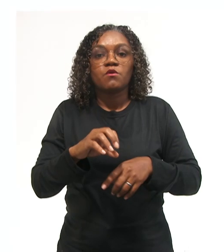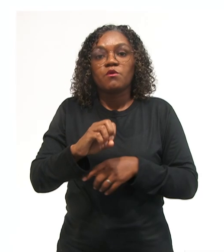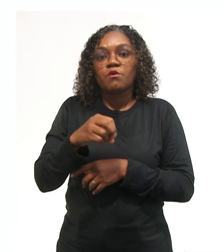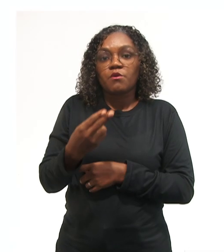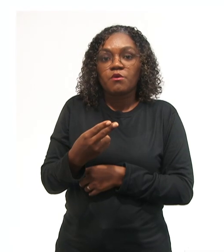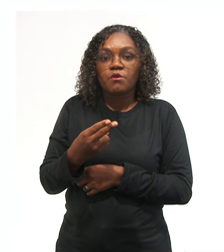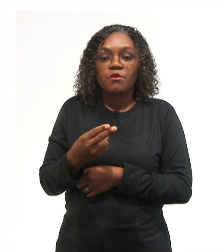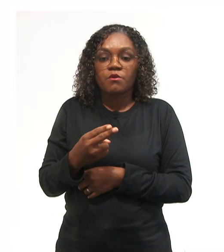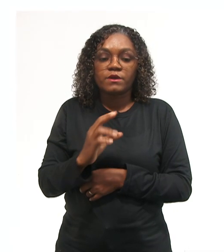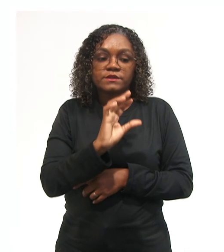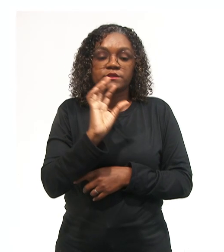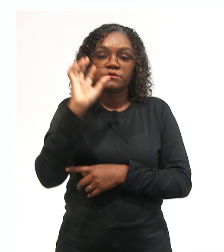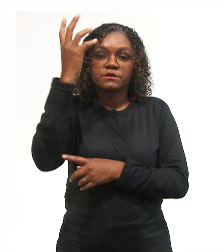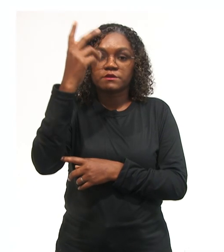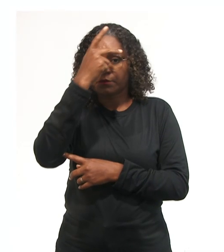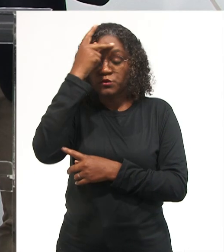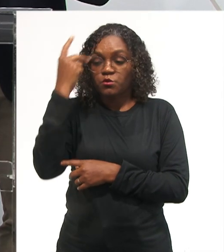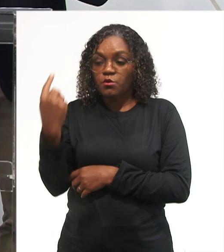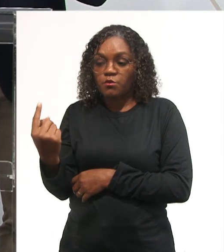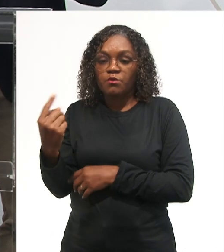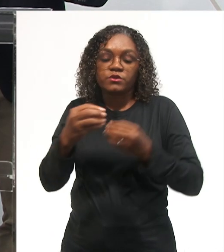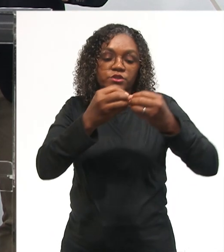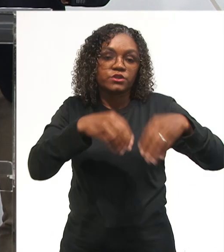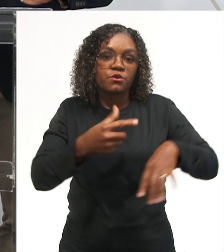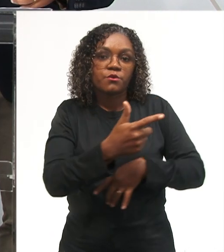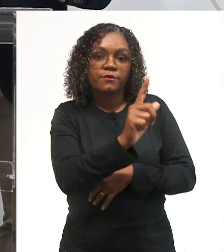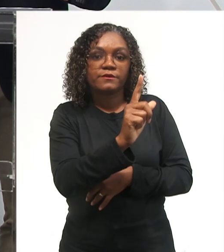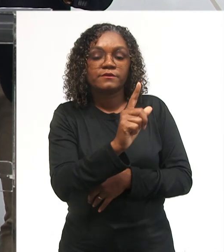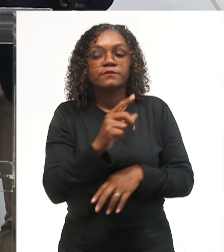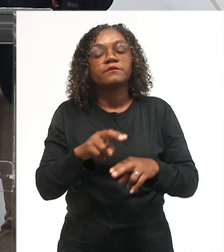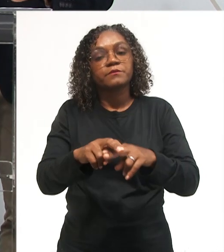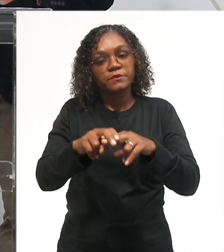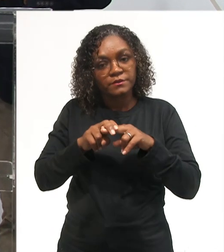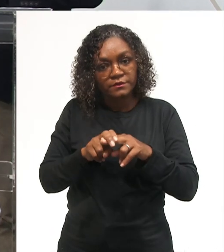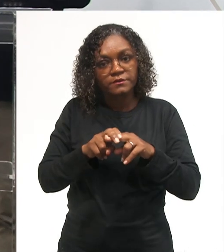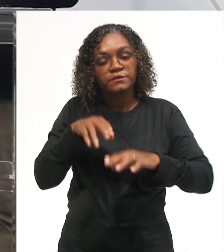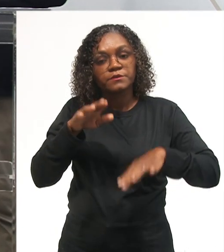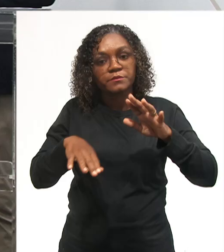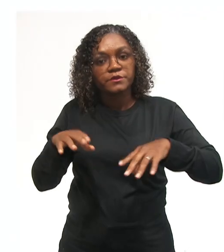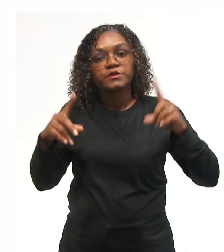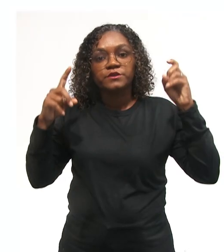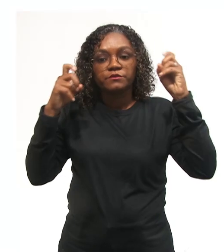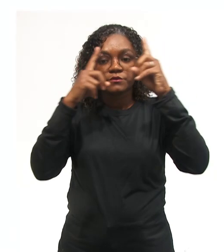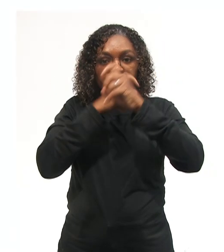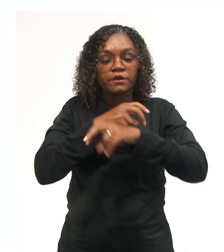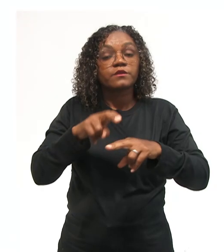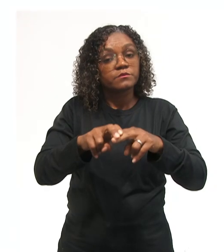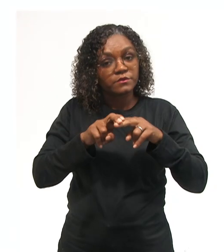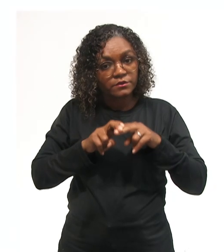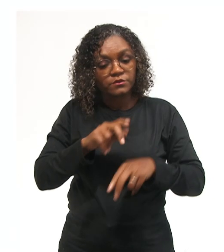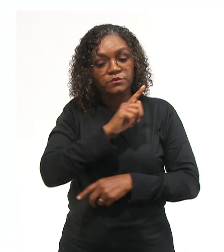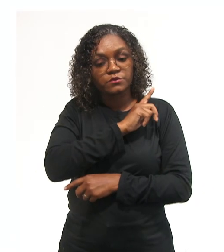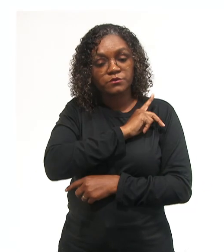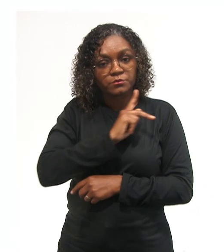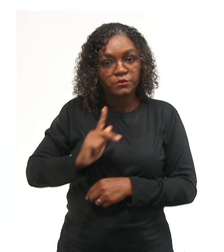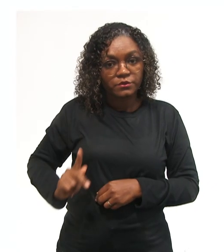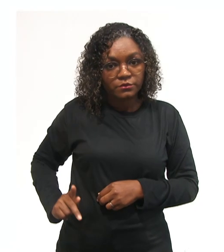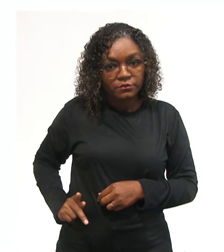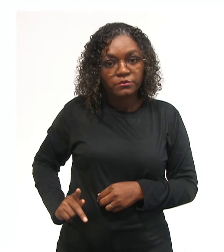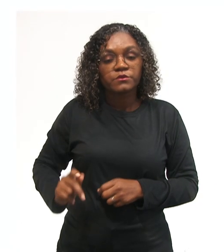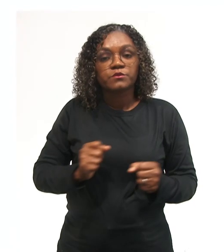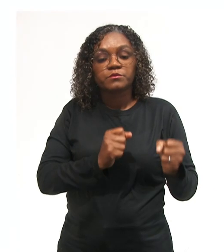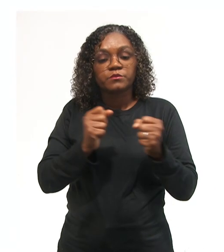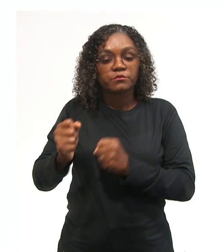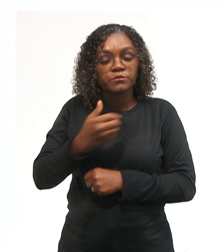outros, causam, às vezes, grandes dificuldades e o Estado vem para corrigir esses problemas. Para